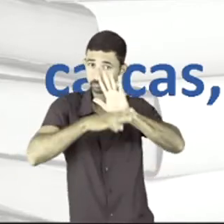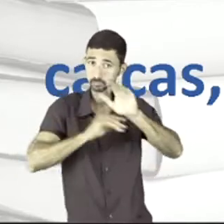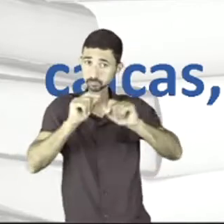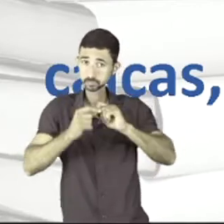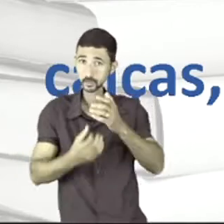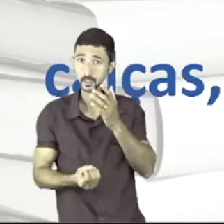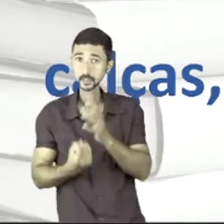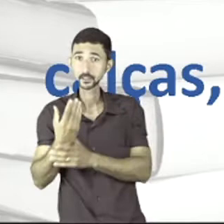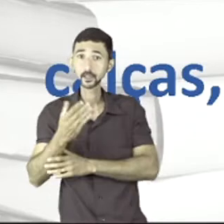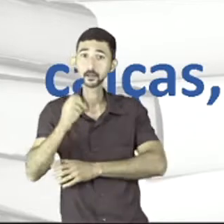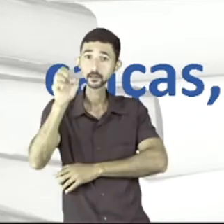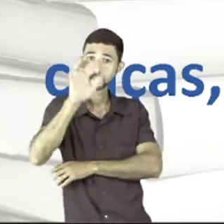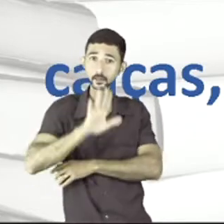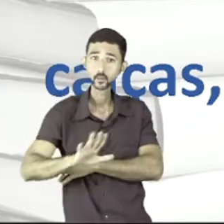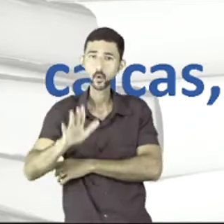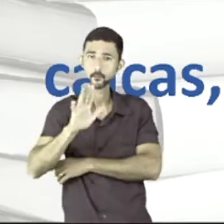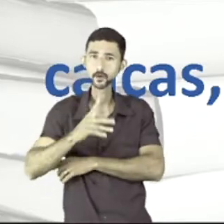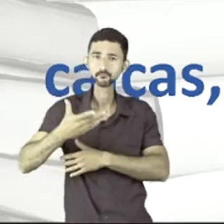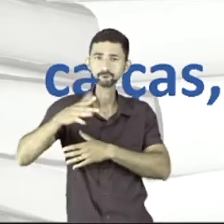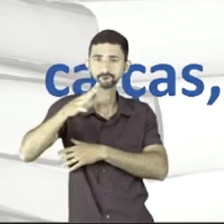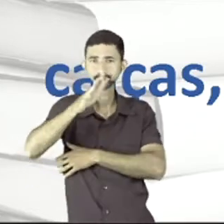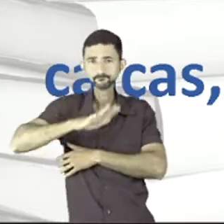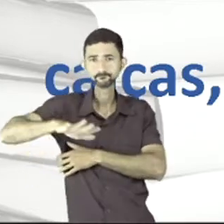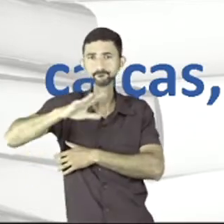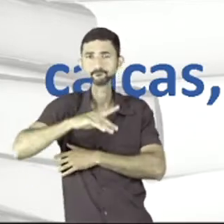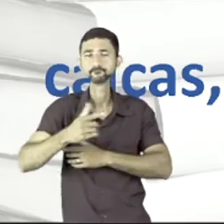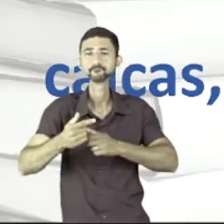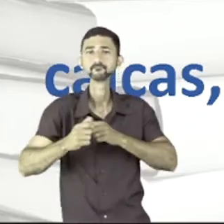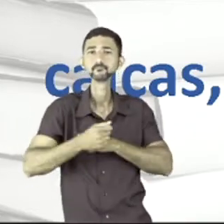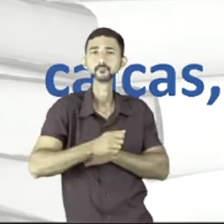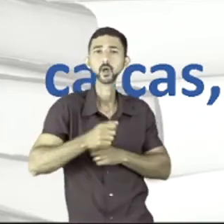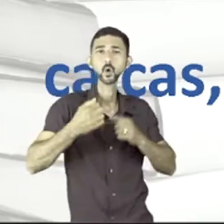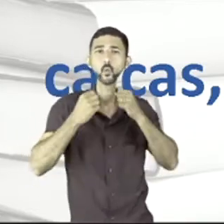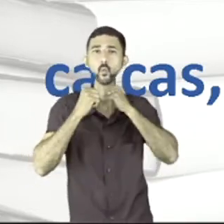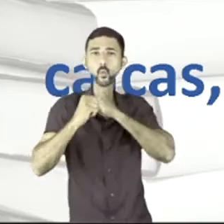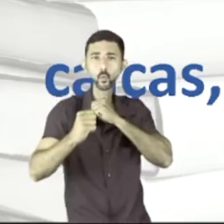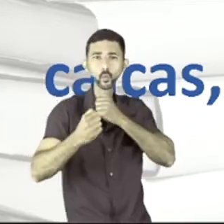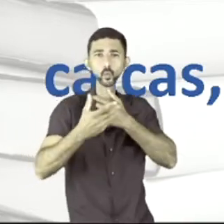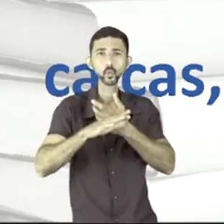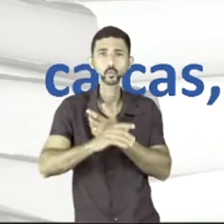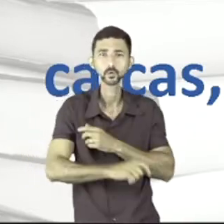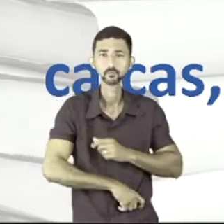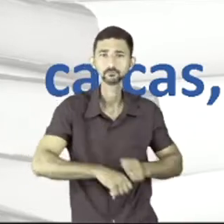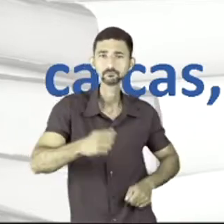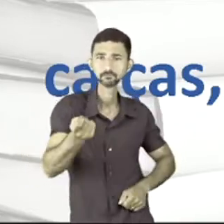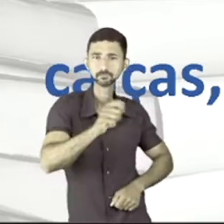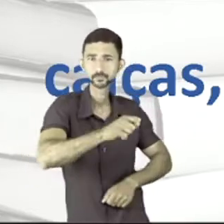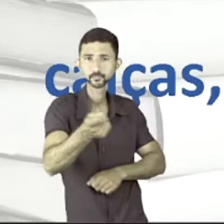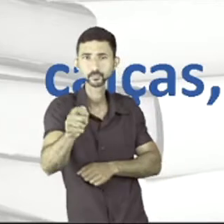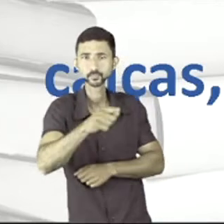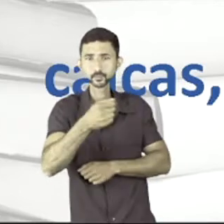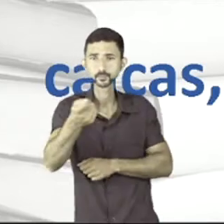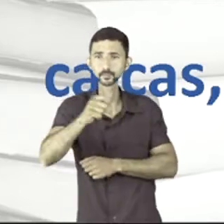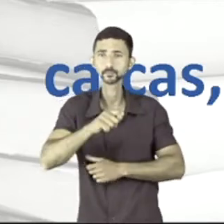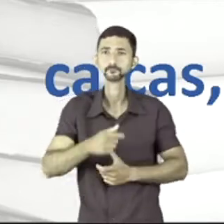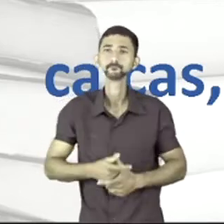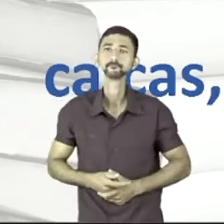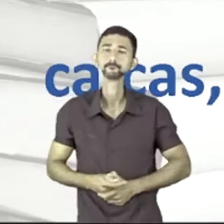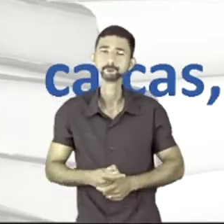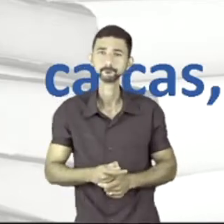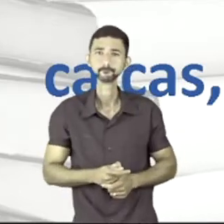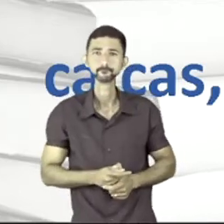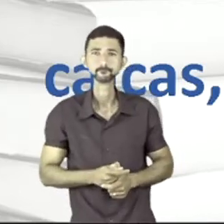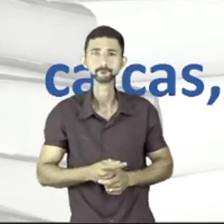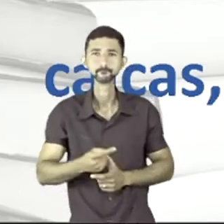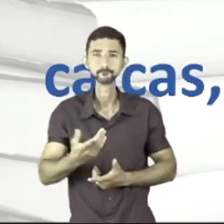dizer que ela surgiu ali na Europa, né? Com as lutas dos antigos espadachins, né? Como chamavam, com as lutas